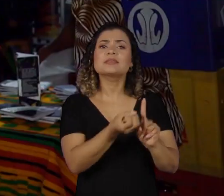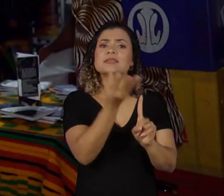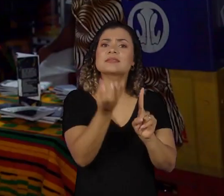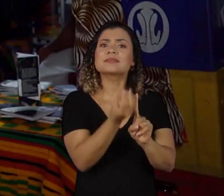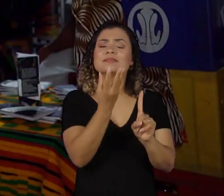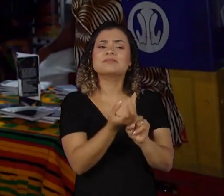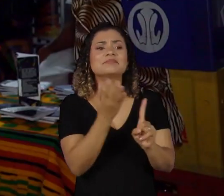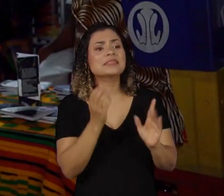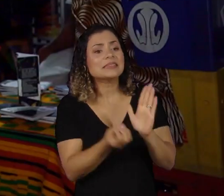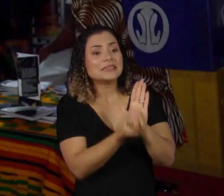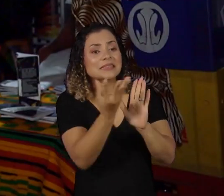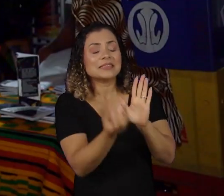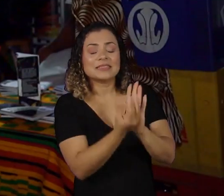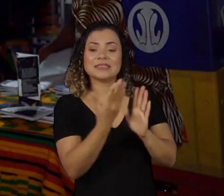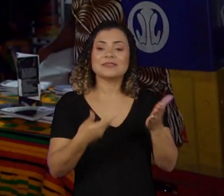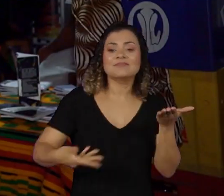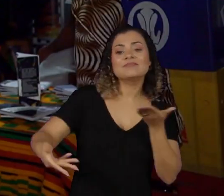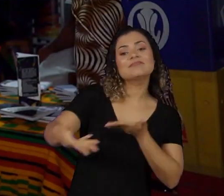E a gente foi